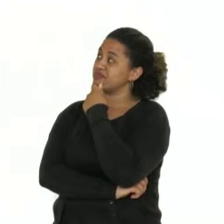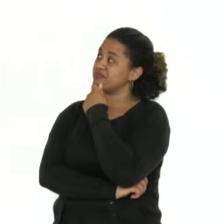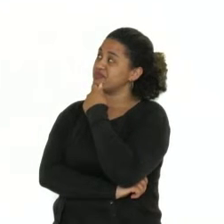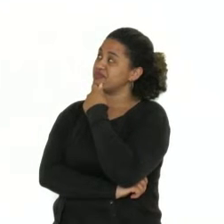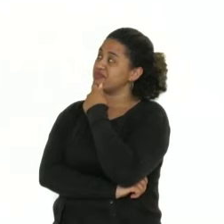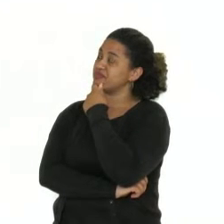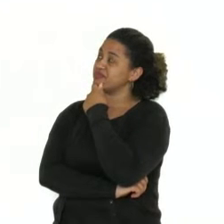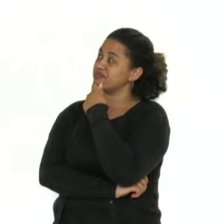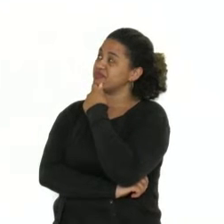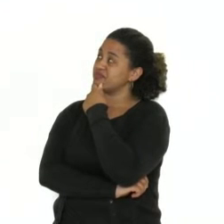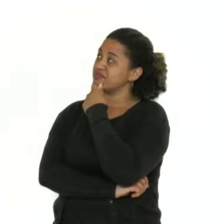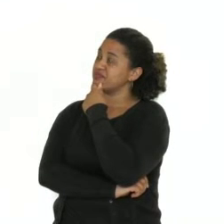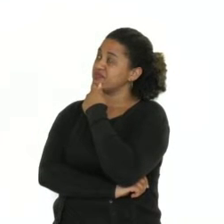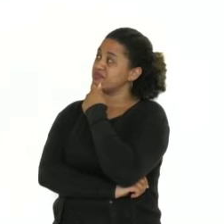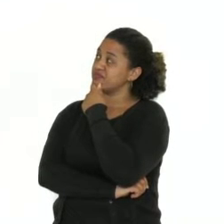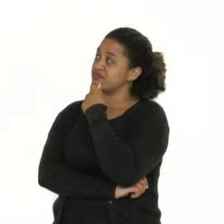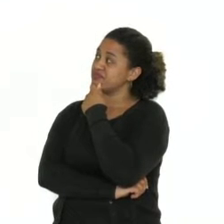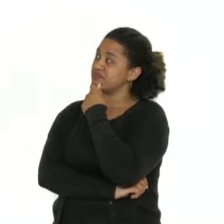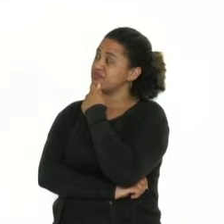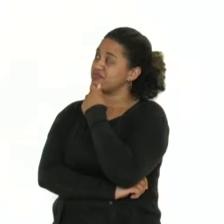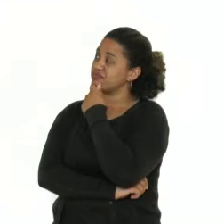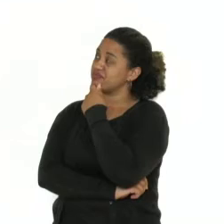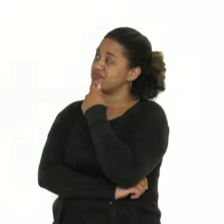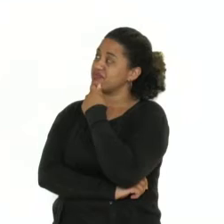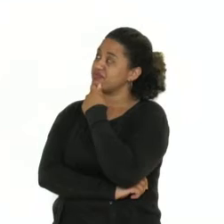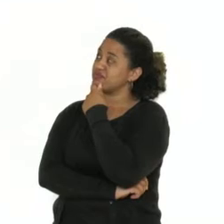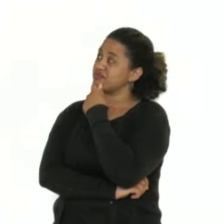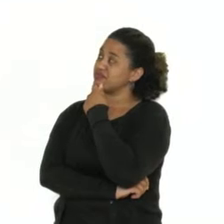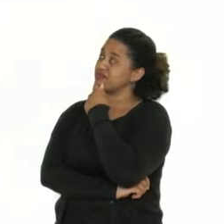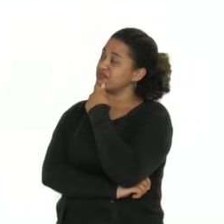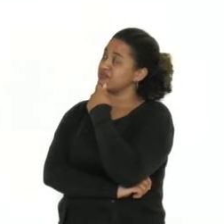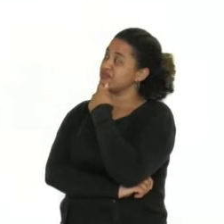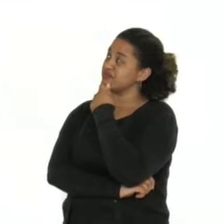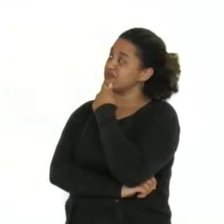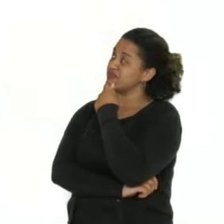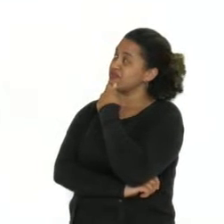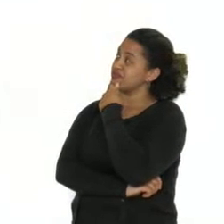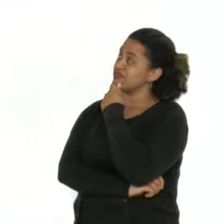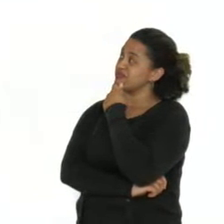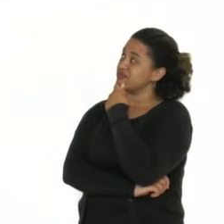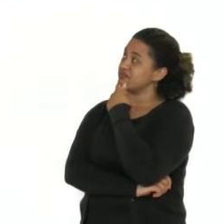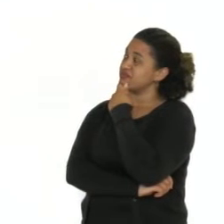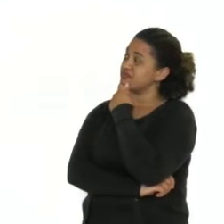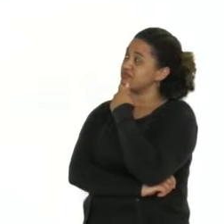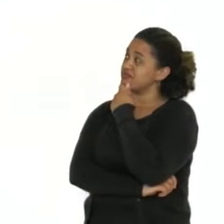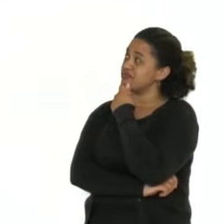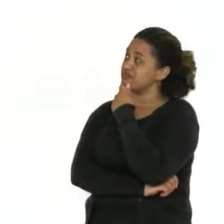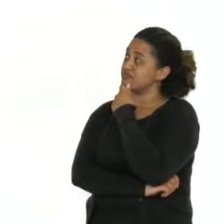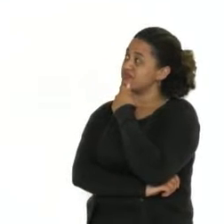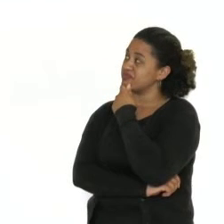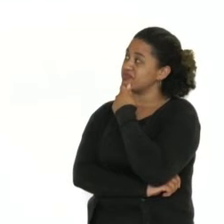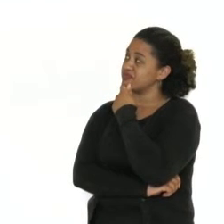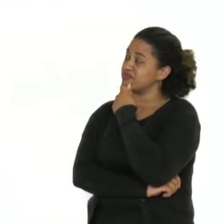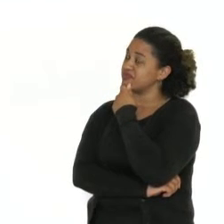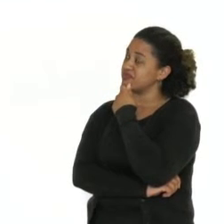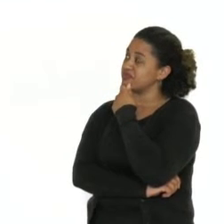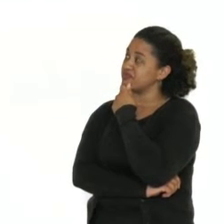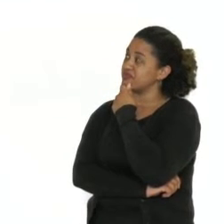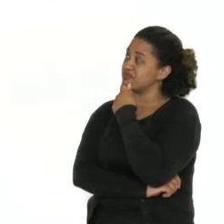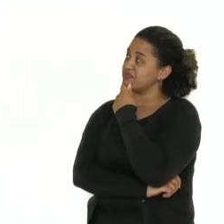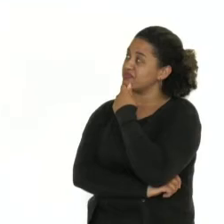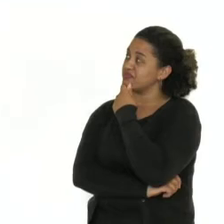livros. Em 1936, muda-se para Andradina, onde começa